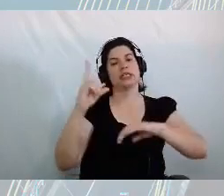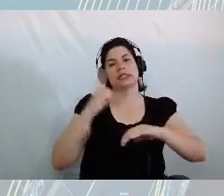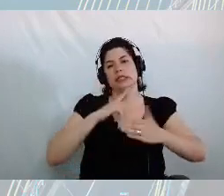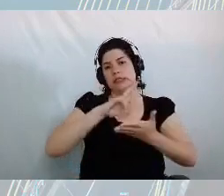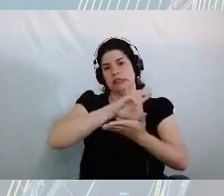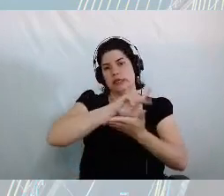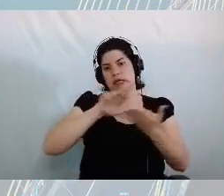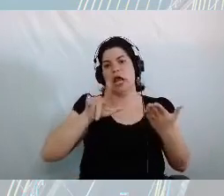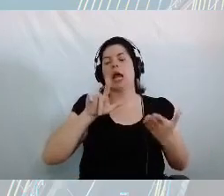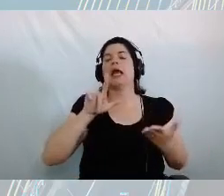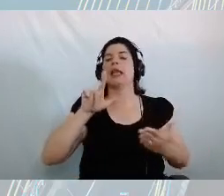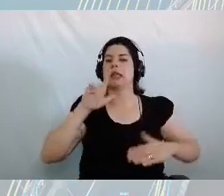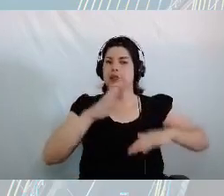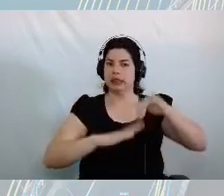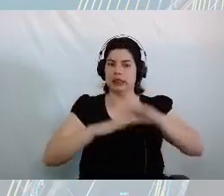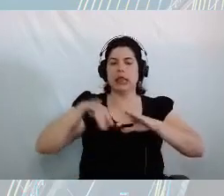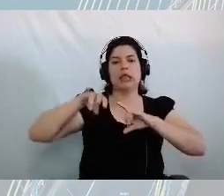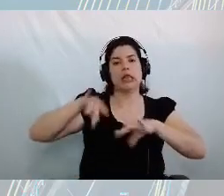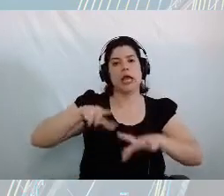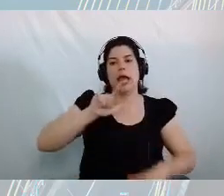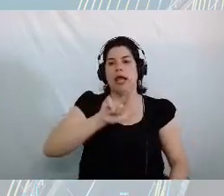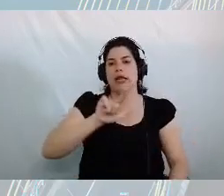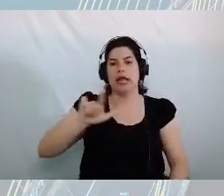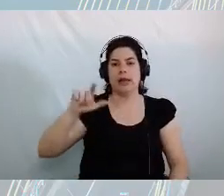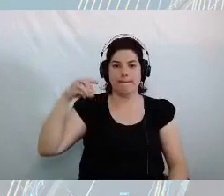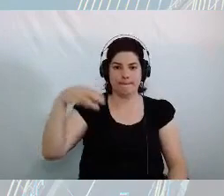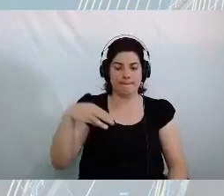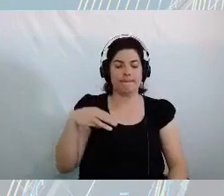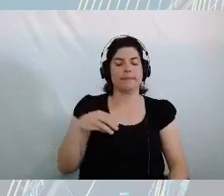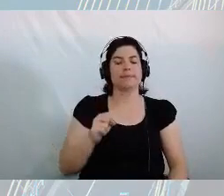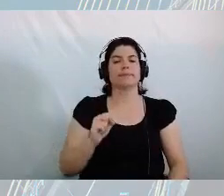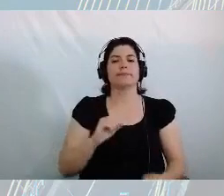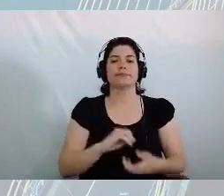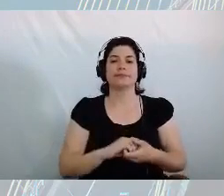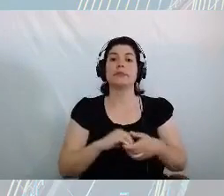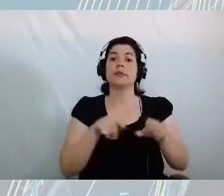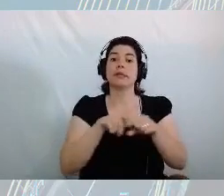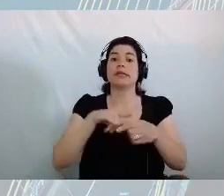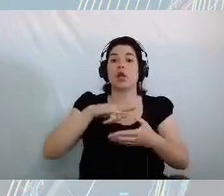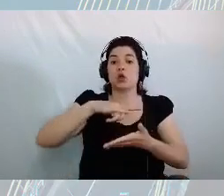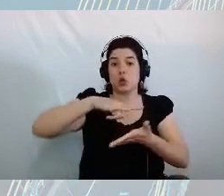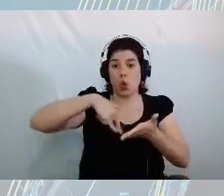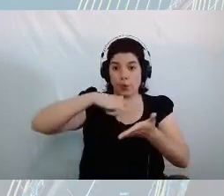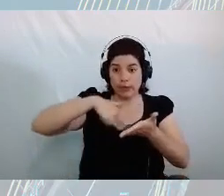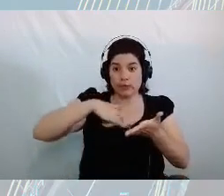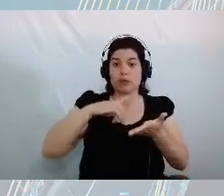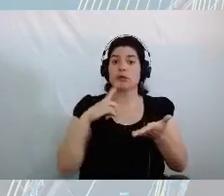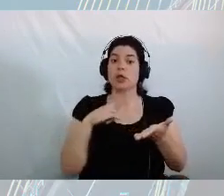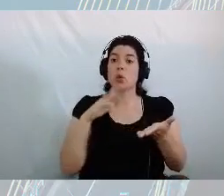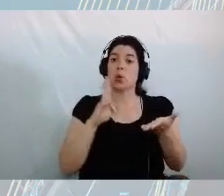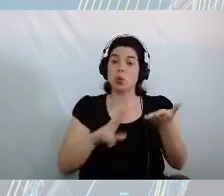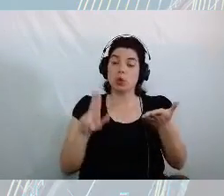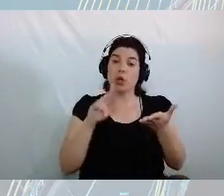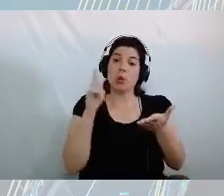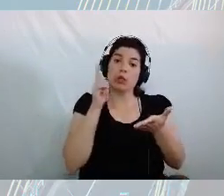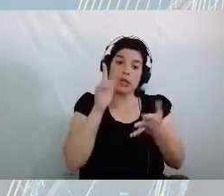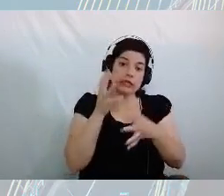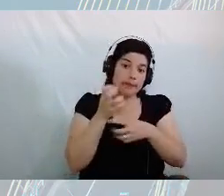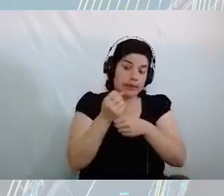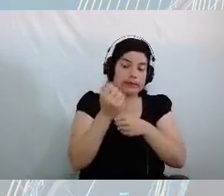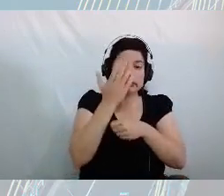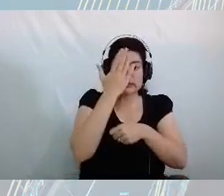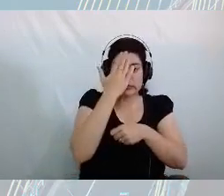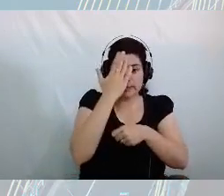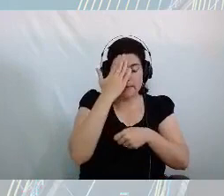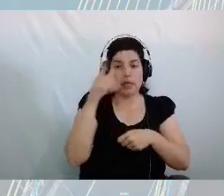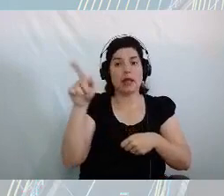etc. Então, também para a parte de sumarização de documentação, a gente tem utilizado, como, por exemplo, conseguir sumarizar diretrizes do Banco